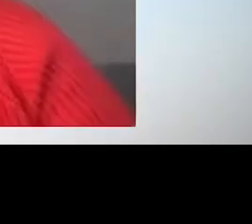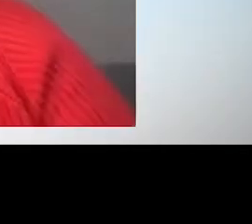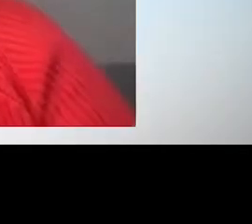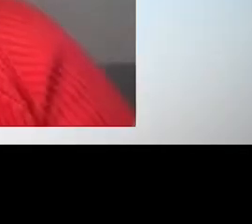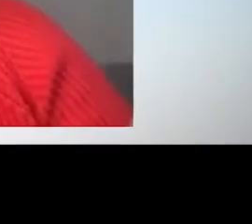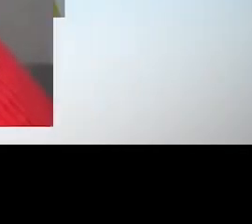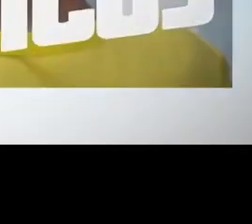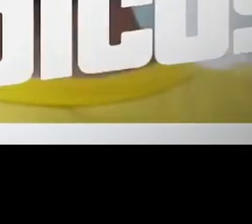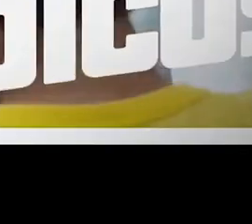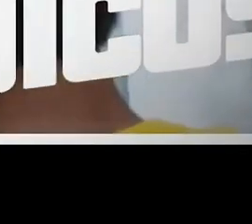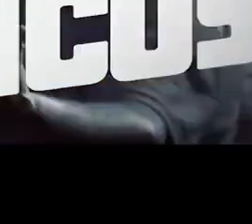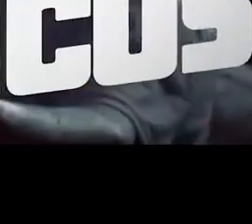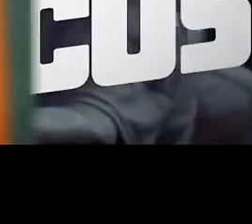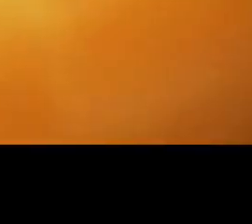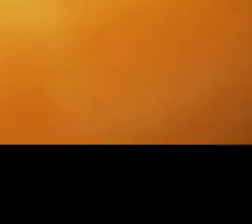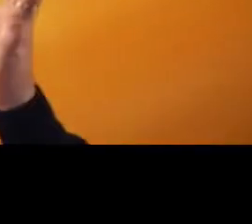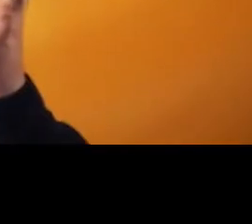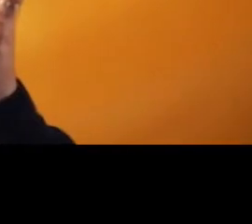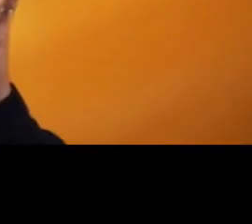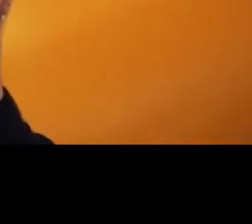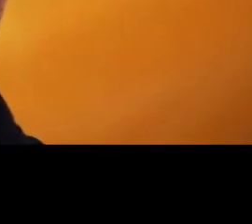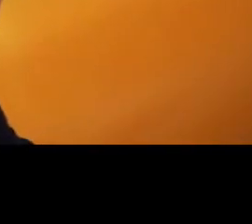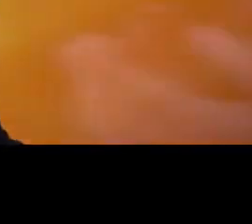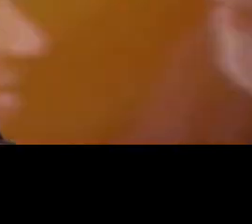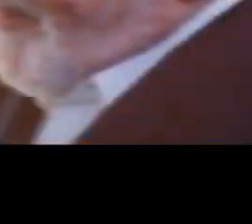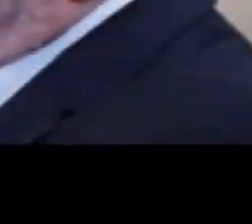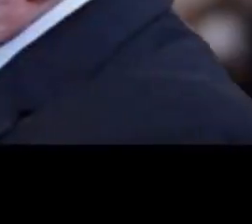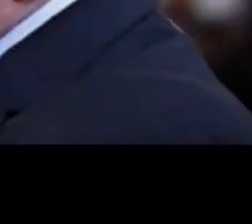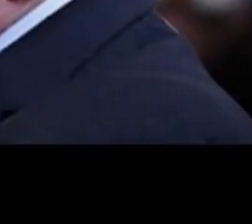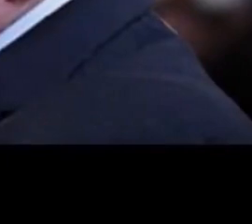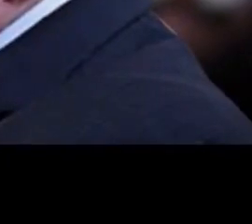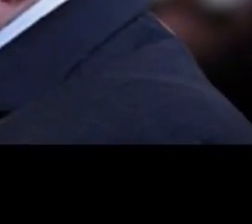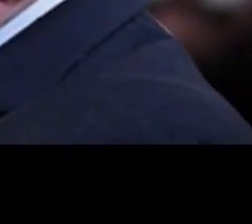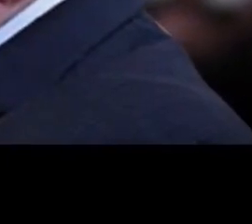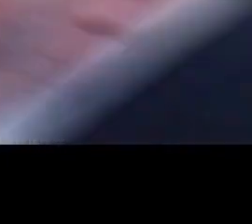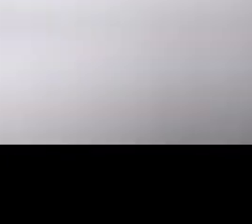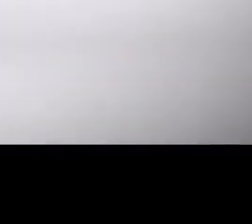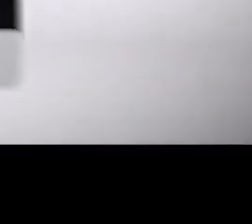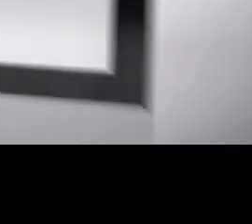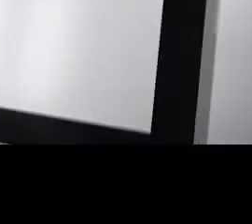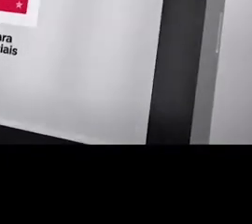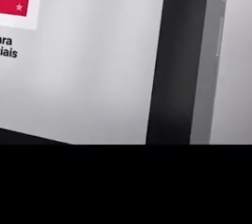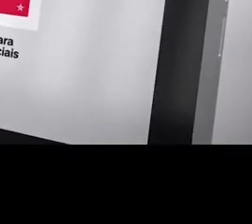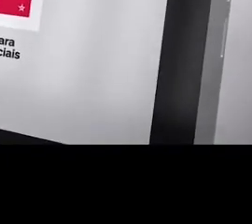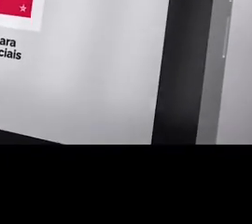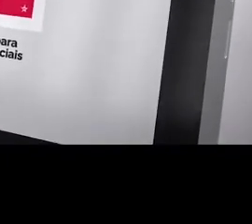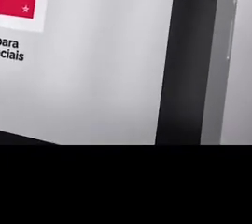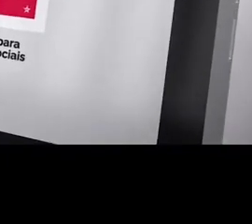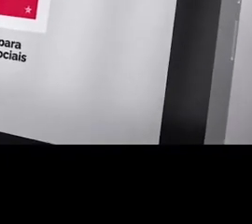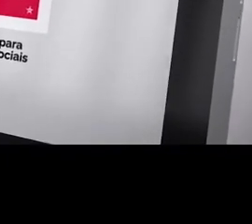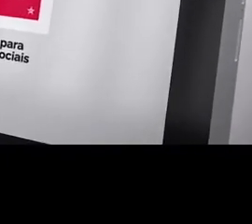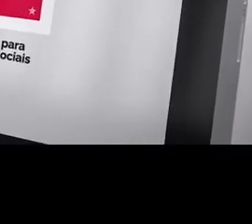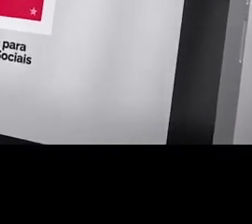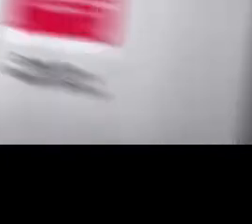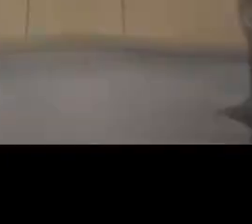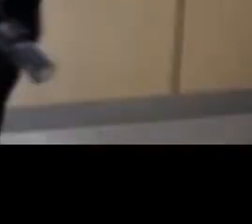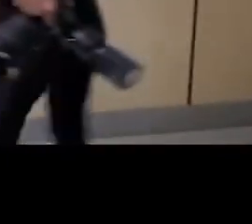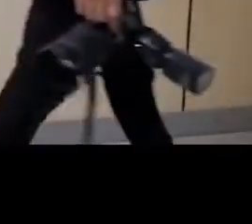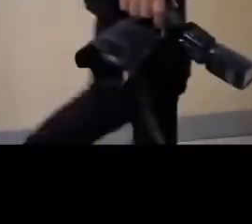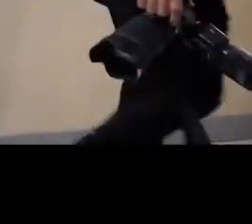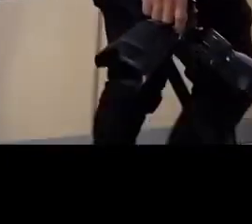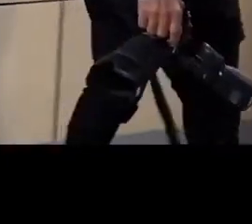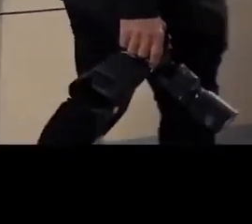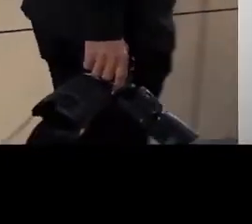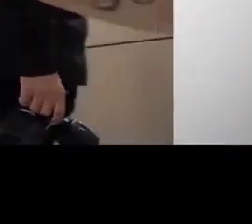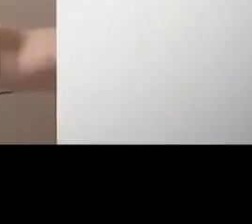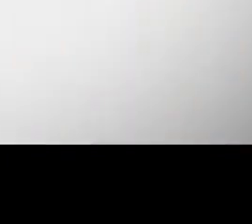gente, todo mundo merece investimento. Para quem já é da casa, siga em sintonia com a gente.